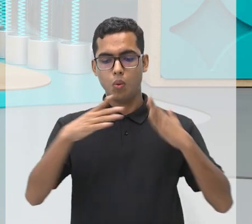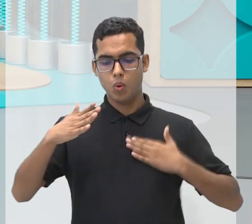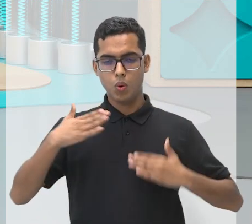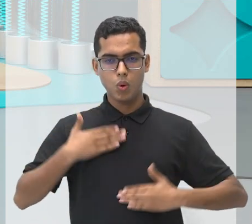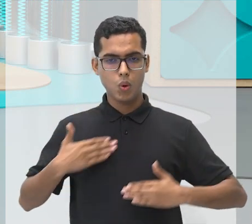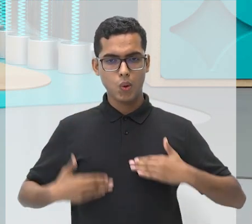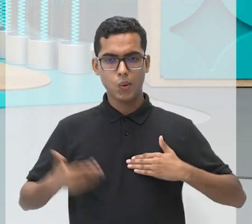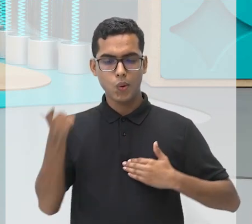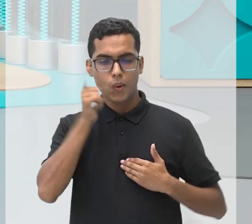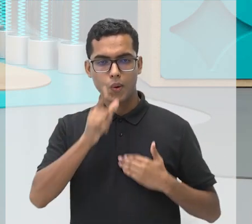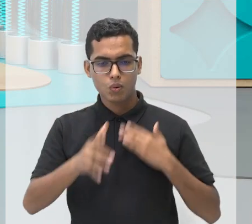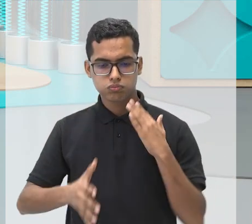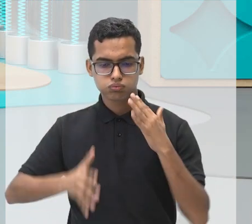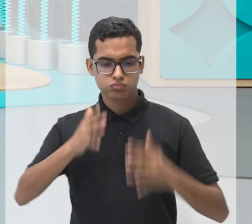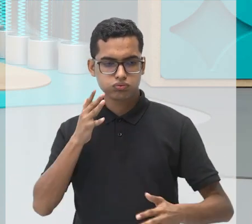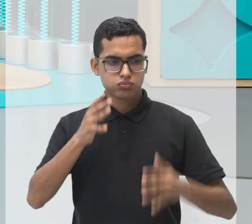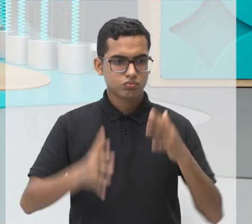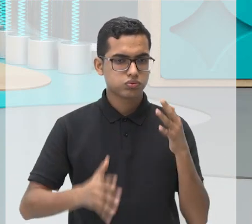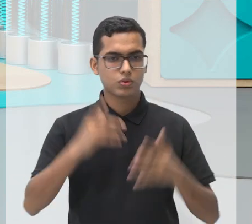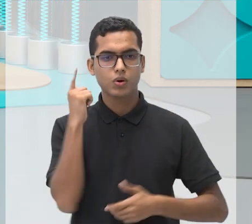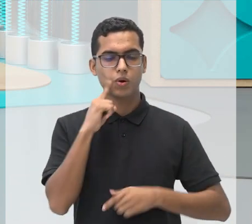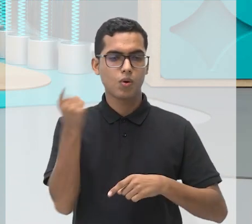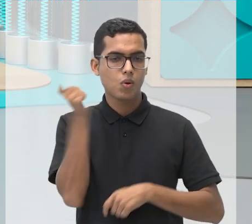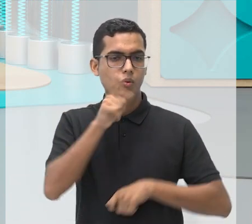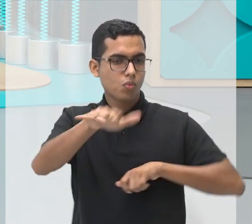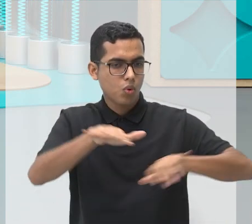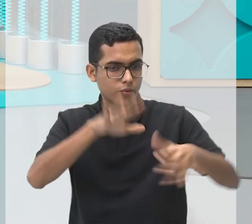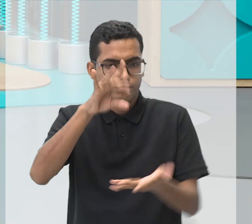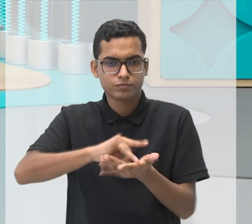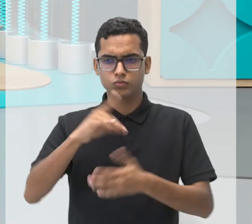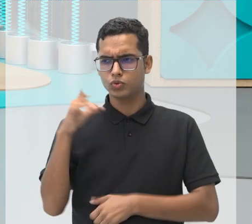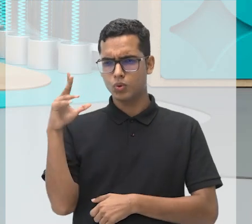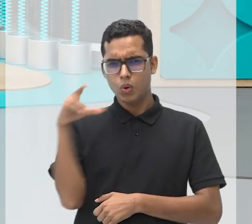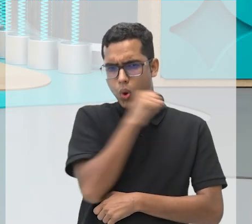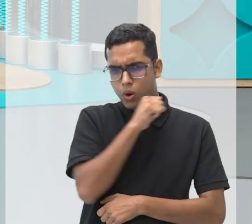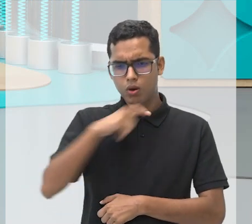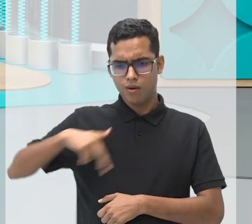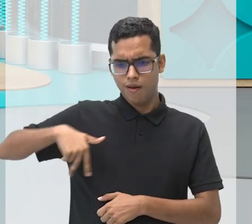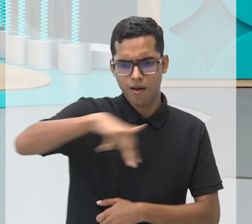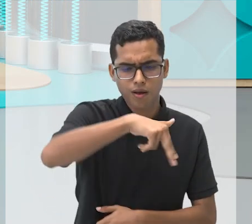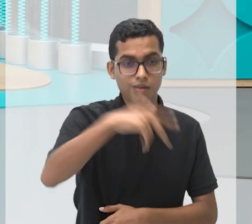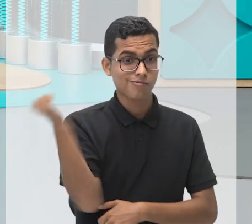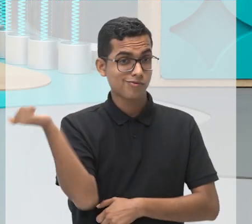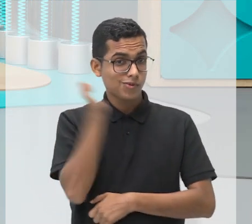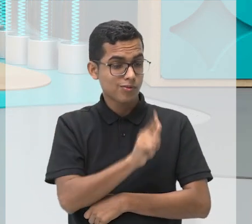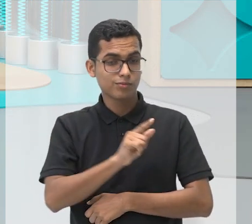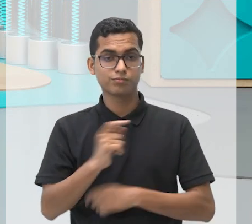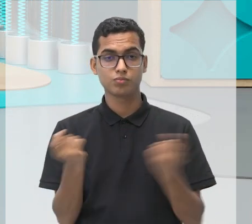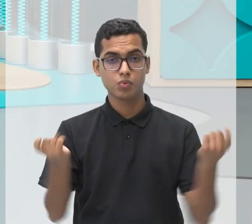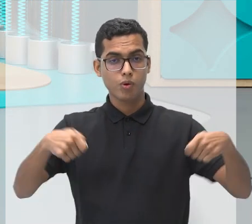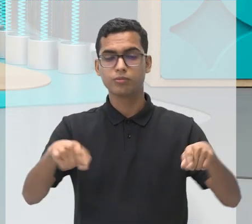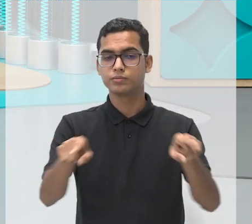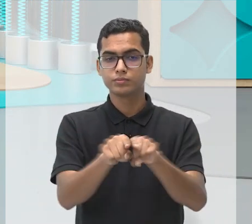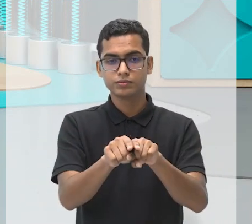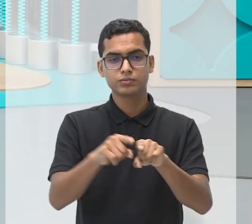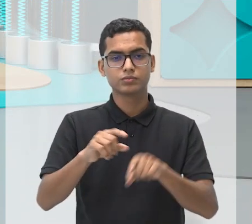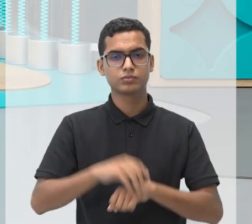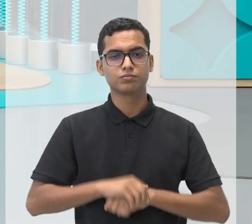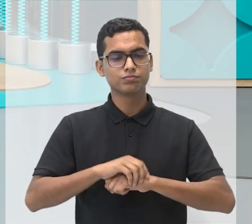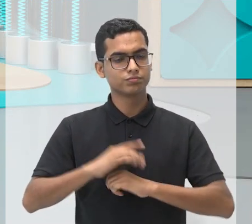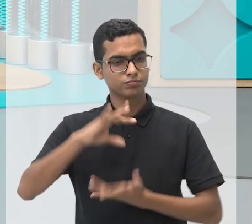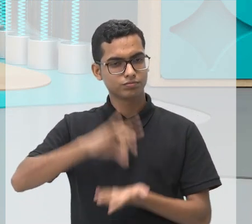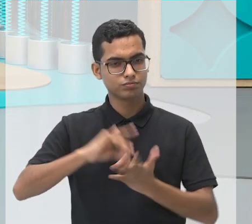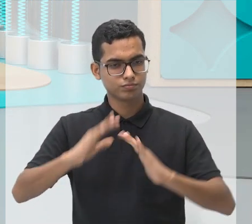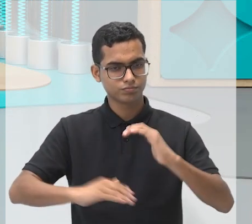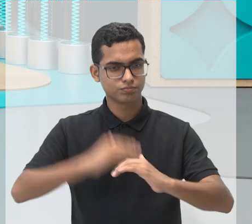corpo, que permite que a gente faça alguns movimentos, que a gente corra mais, que a gente tenha aí essas capacidades físicas talvez mais